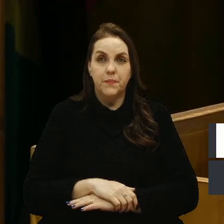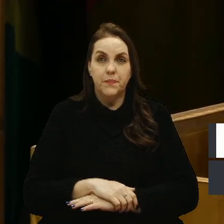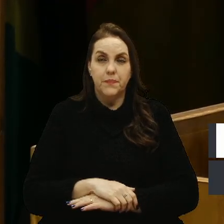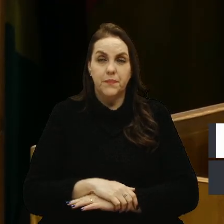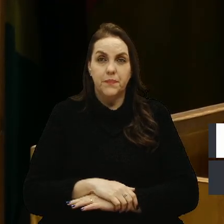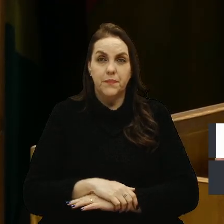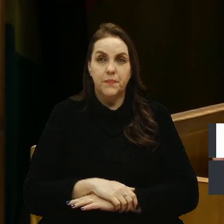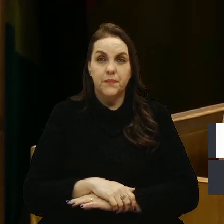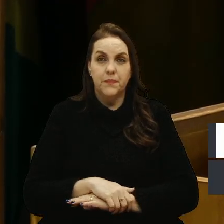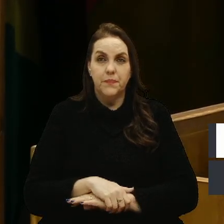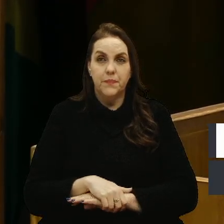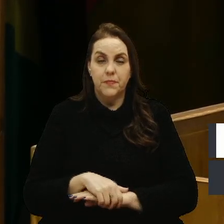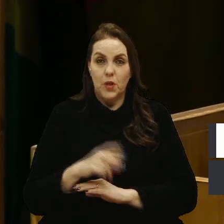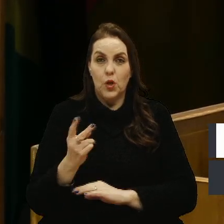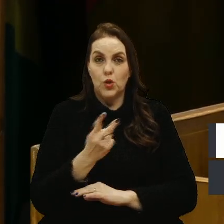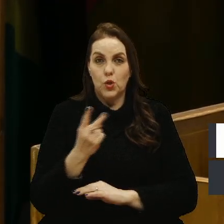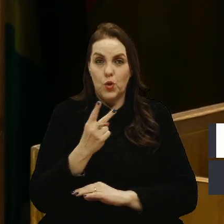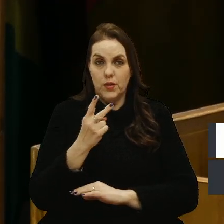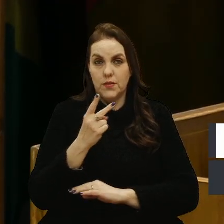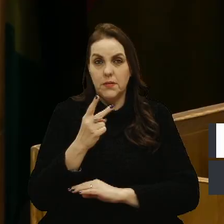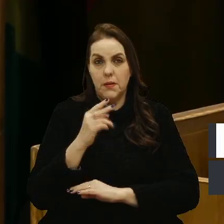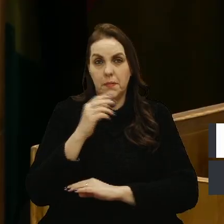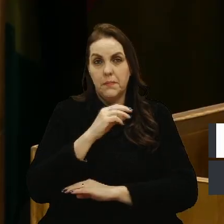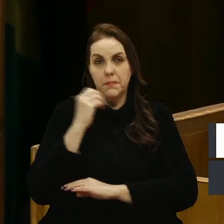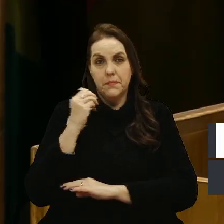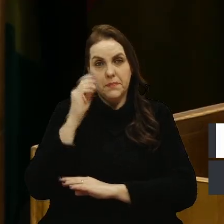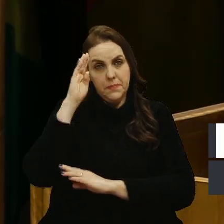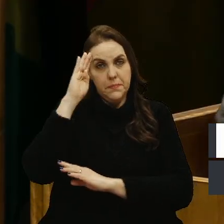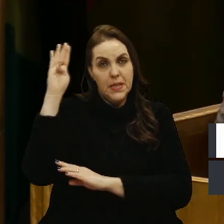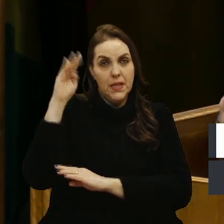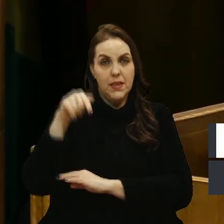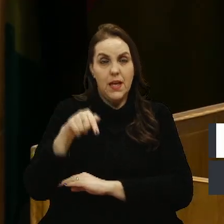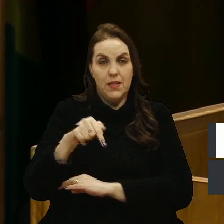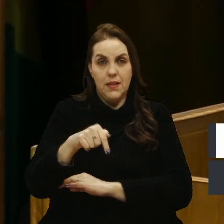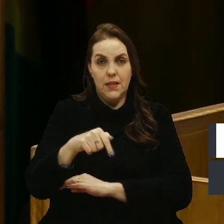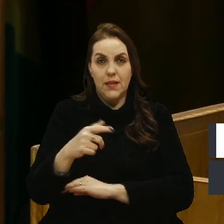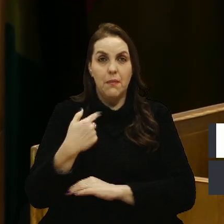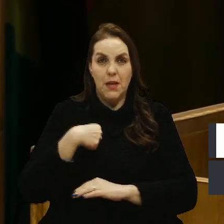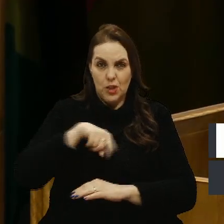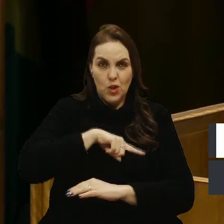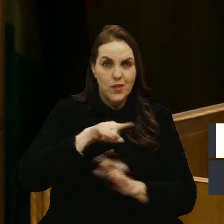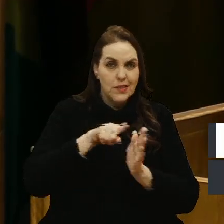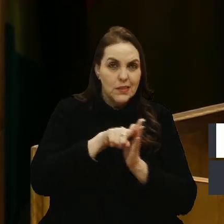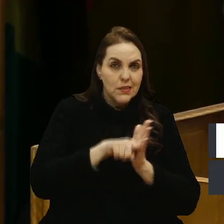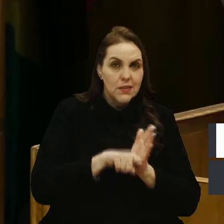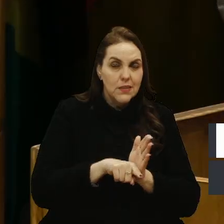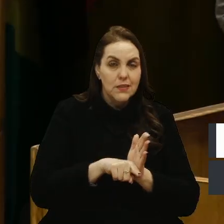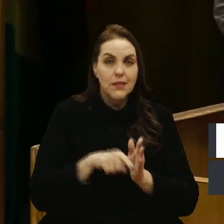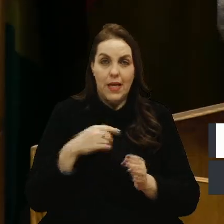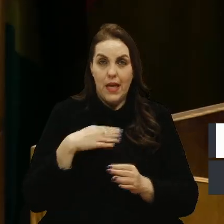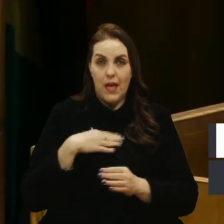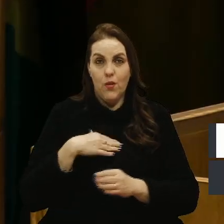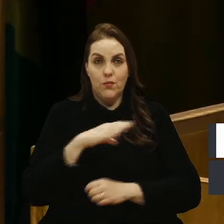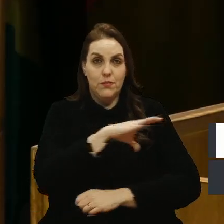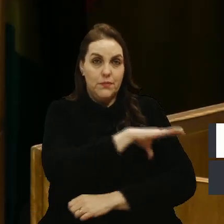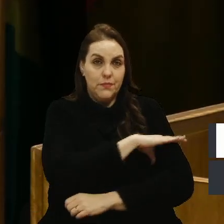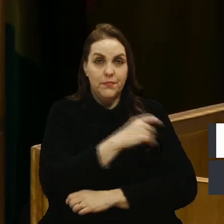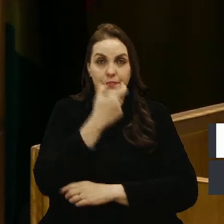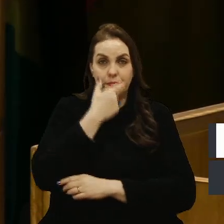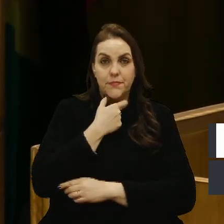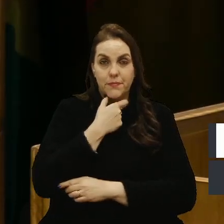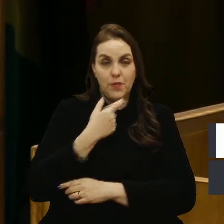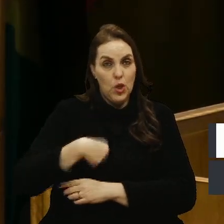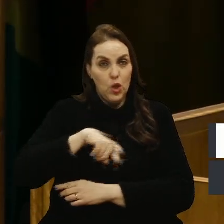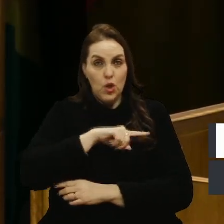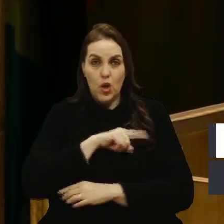Nós temos 2 militares aqui na casa, mas nós não somos investigadores. Eu, capitão Ramon, tenente Cristiano Becker, não somos